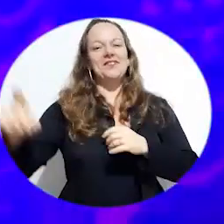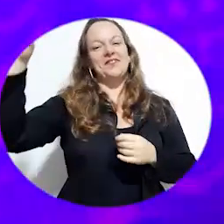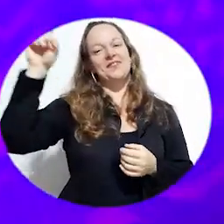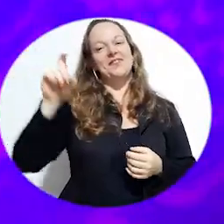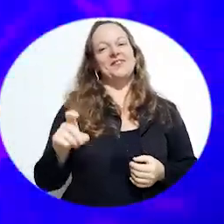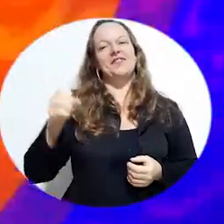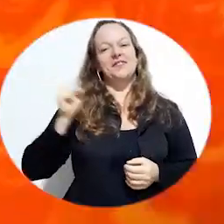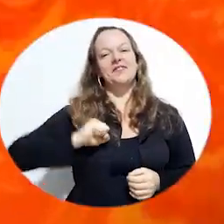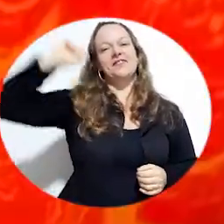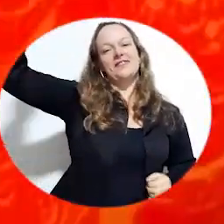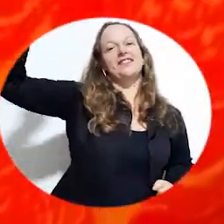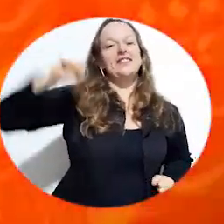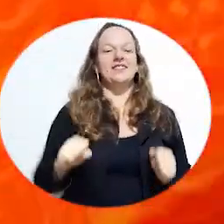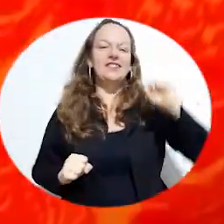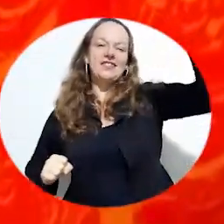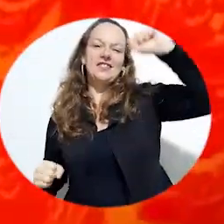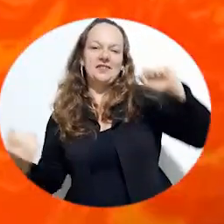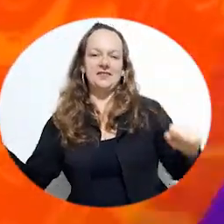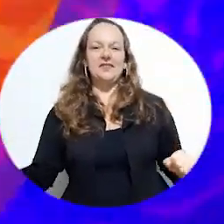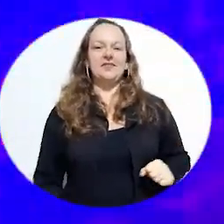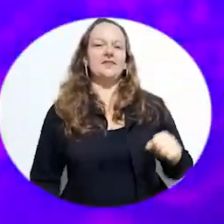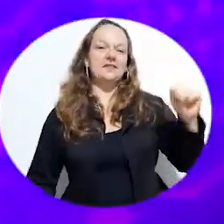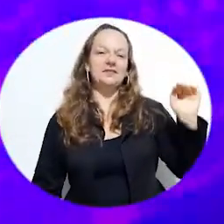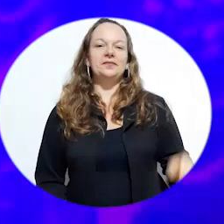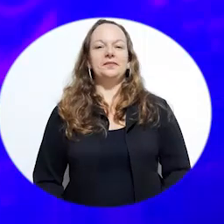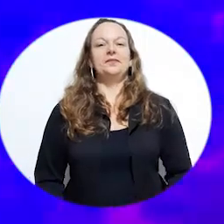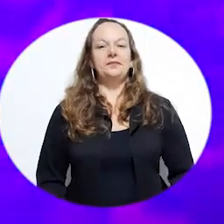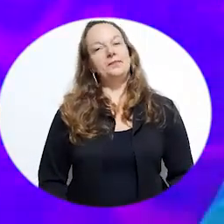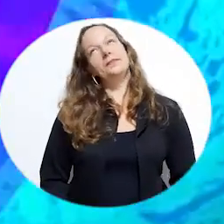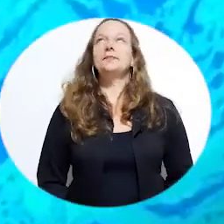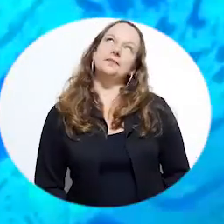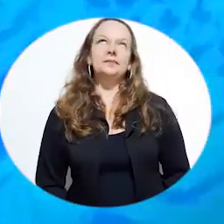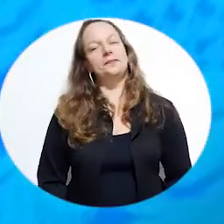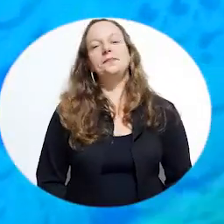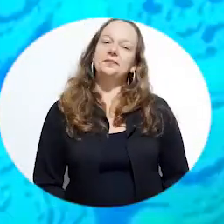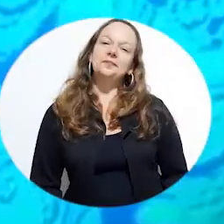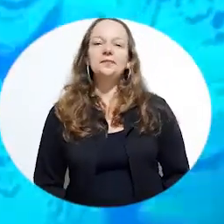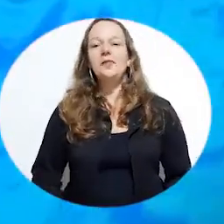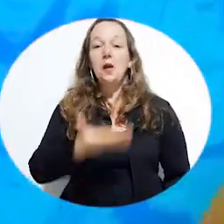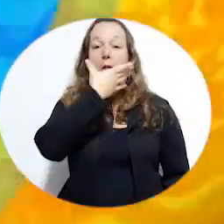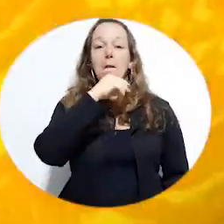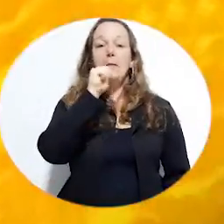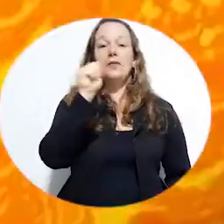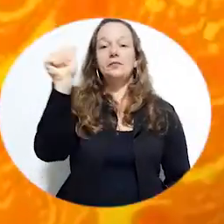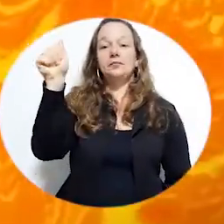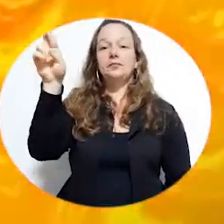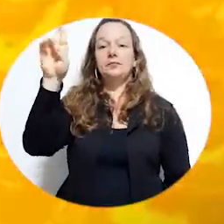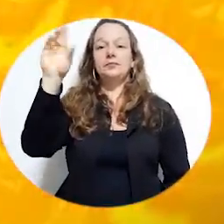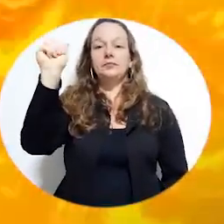Louvemos ao Senhor. Braço direito, braço esquerdo, perna direita, perna esquerda. Balança a cabeça. E Pai Abraão tem